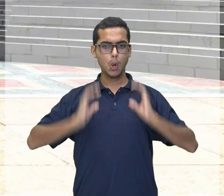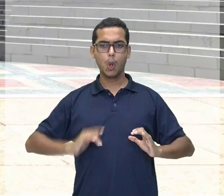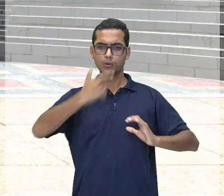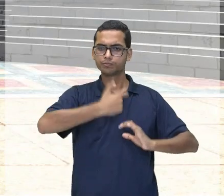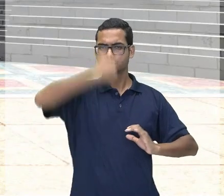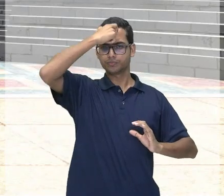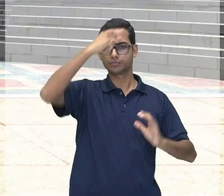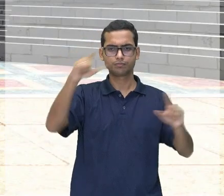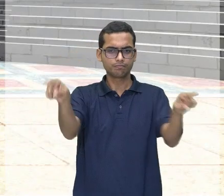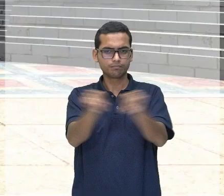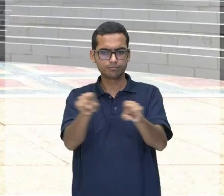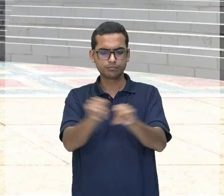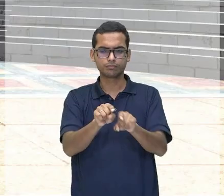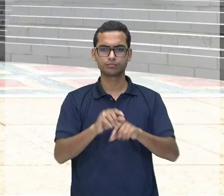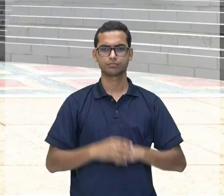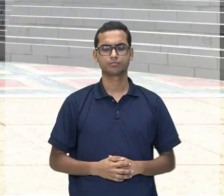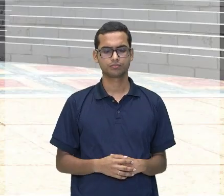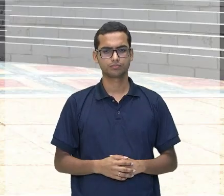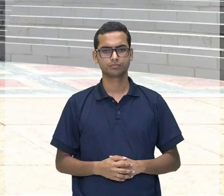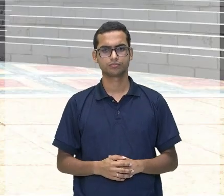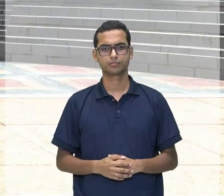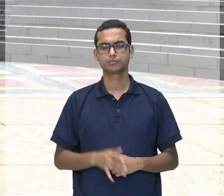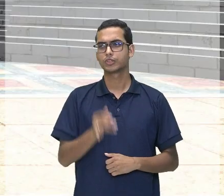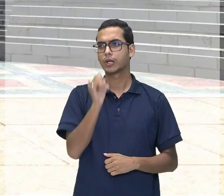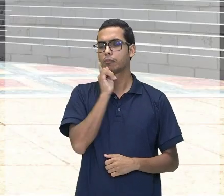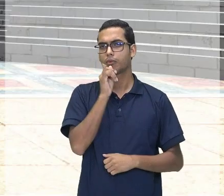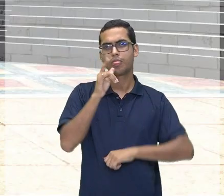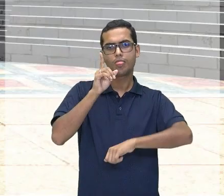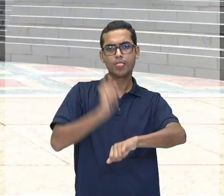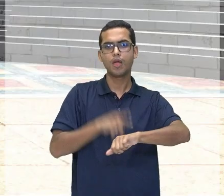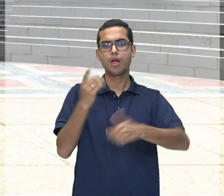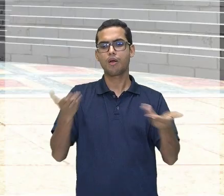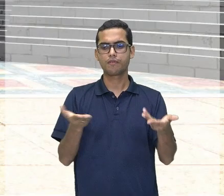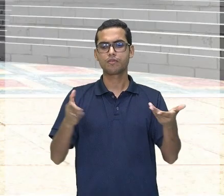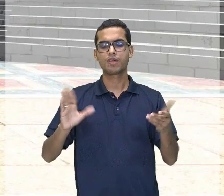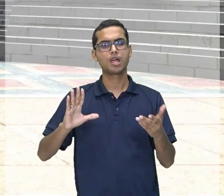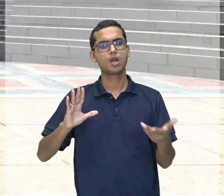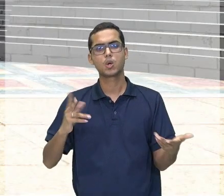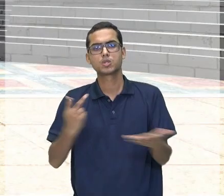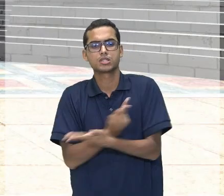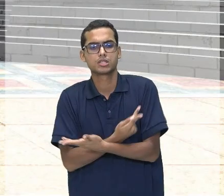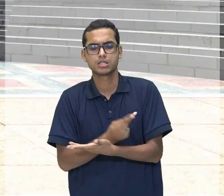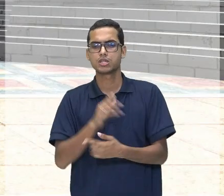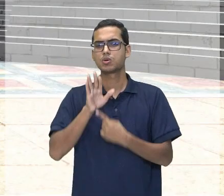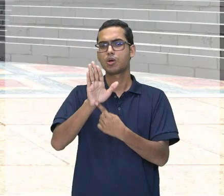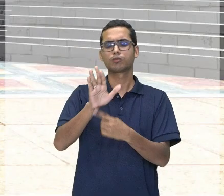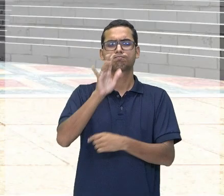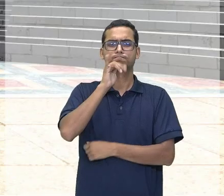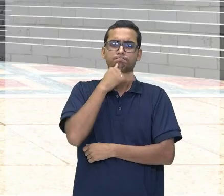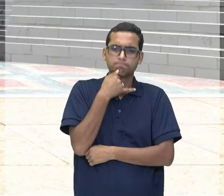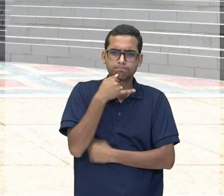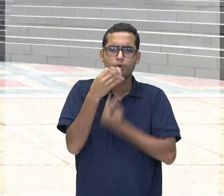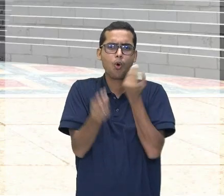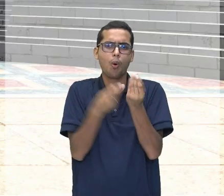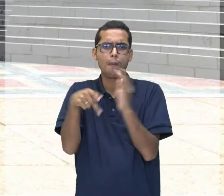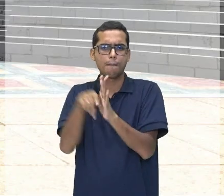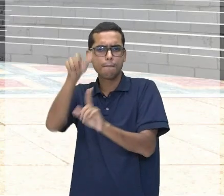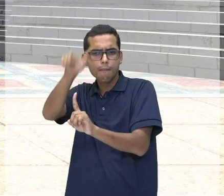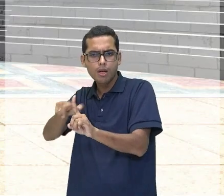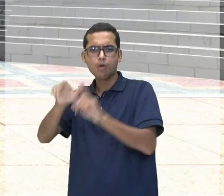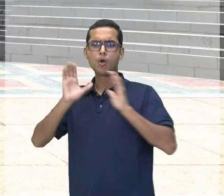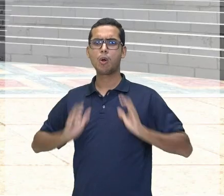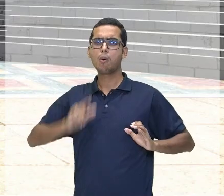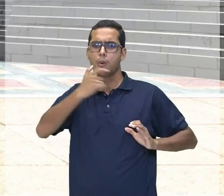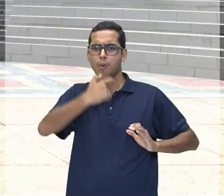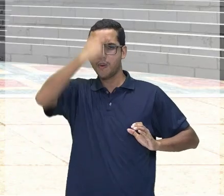comportar. Nesse momento vai acontecer uma cena triste. Então, como que o personagem ele precisa se comportar? Né? Então,